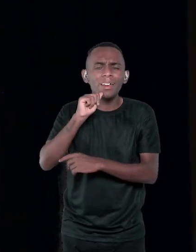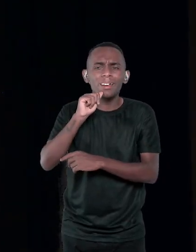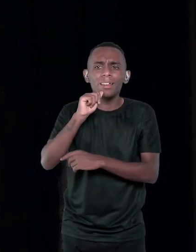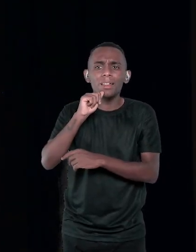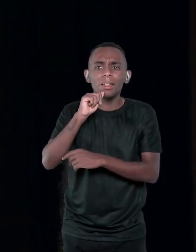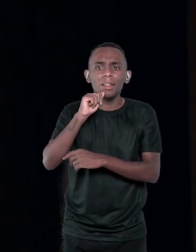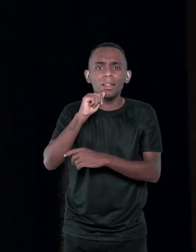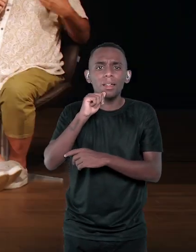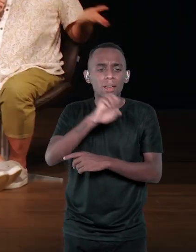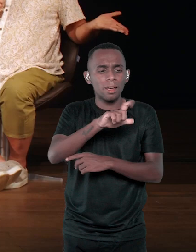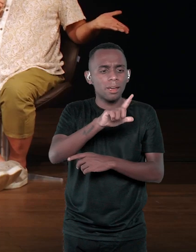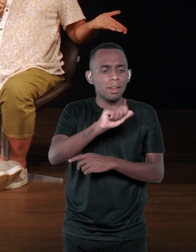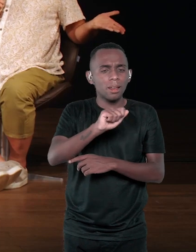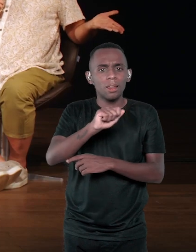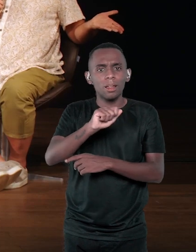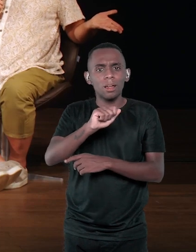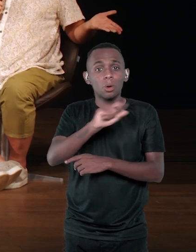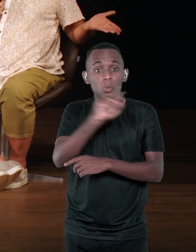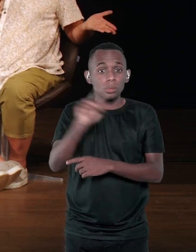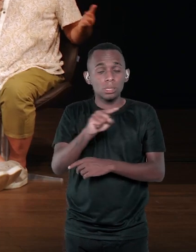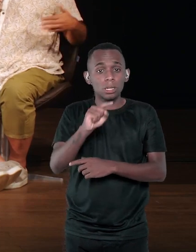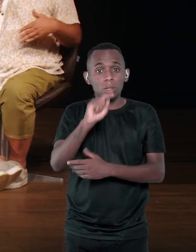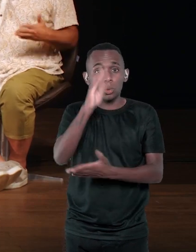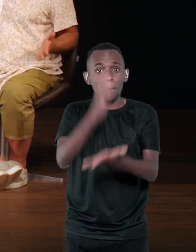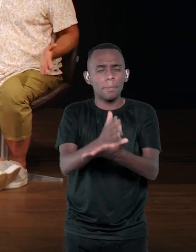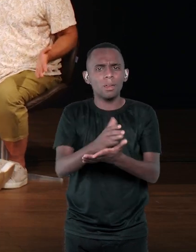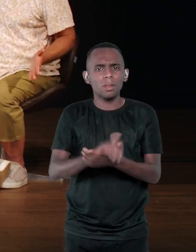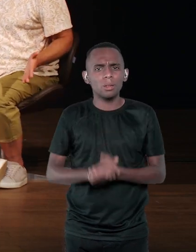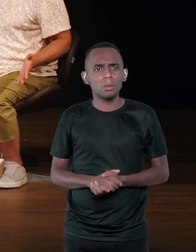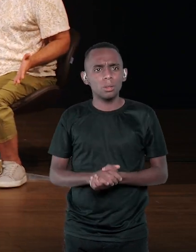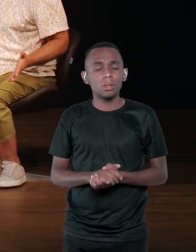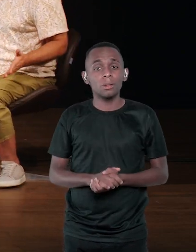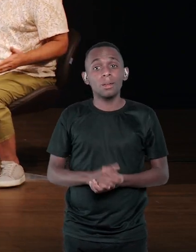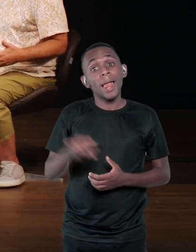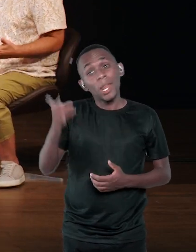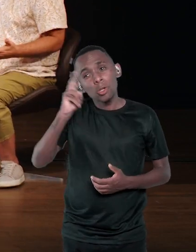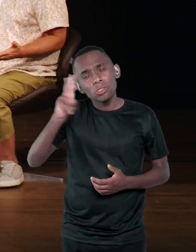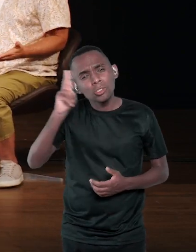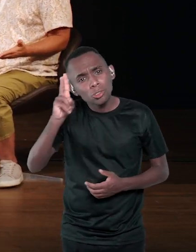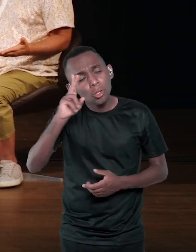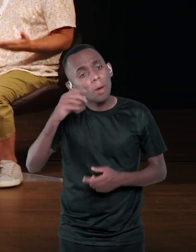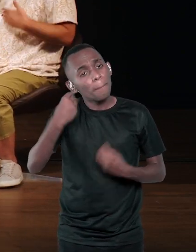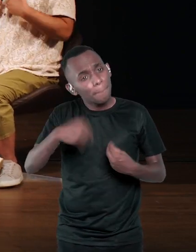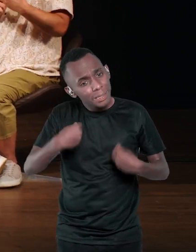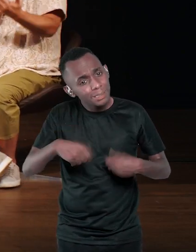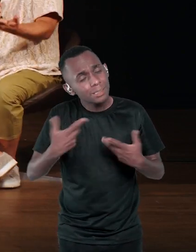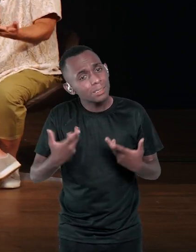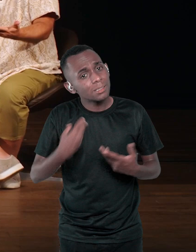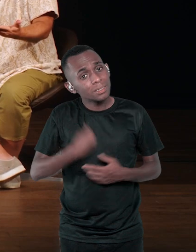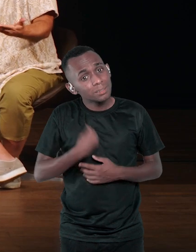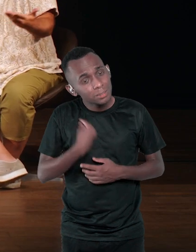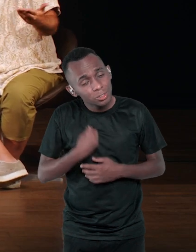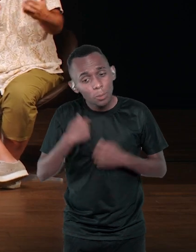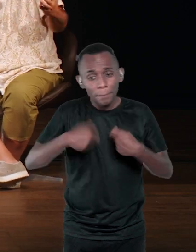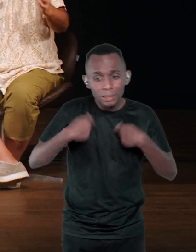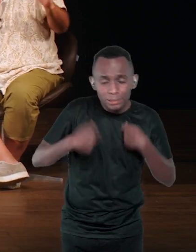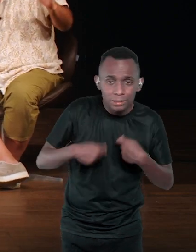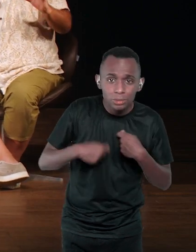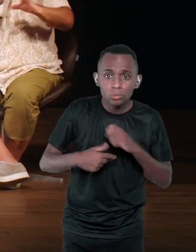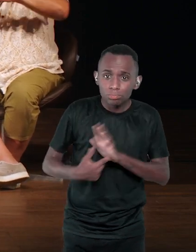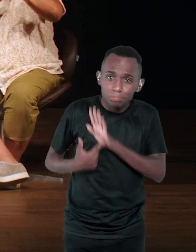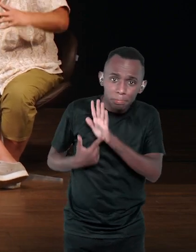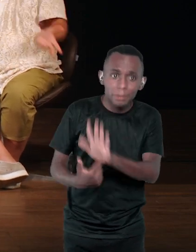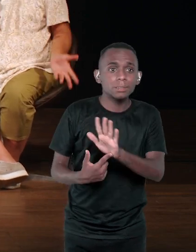meio. Zeca. Eu falei, a nossa história tinha que existir. Eu preciso chegar para contar.